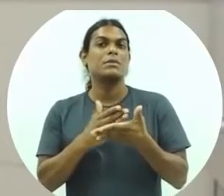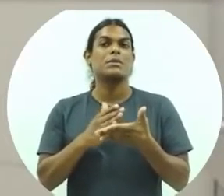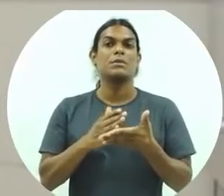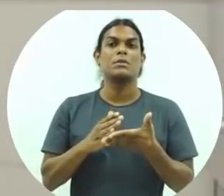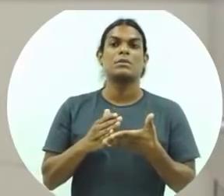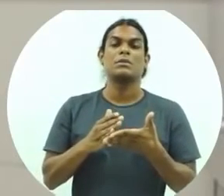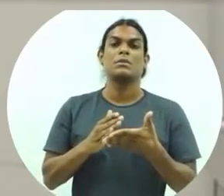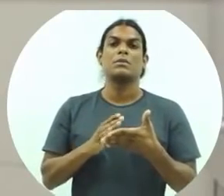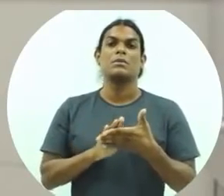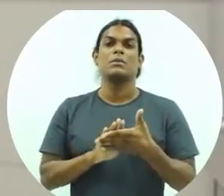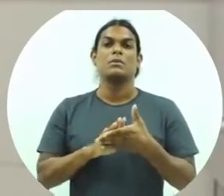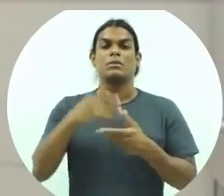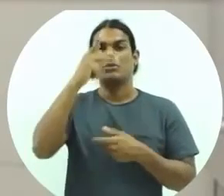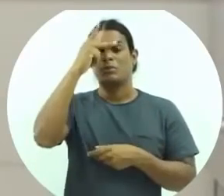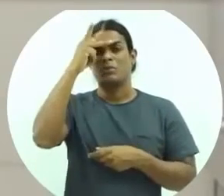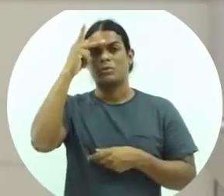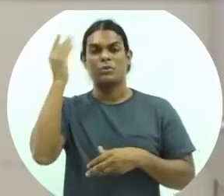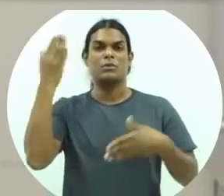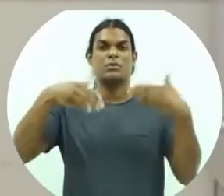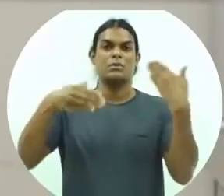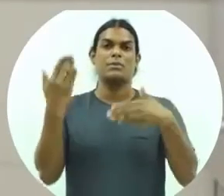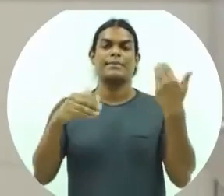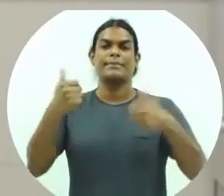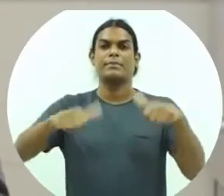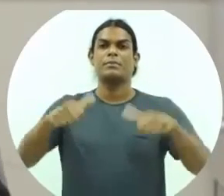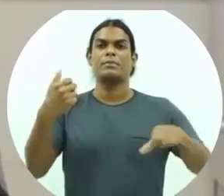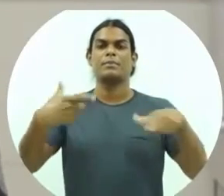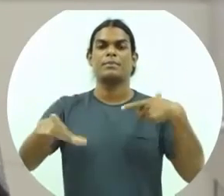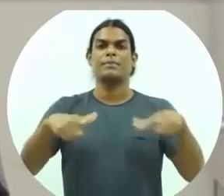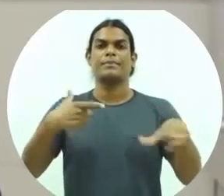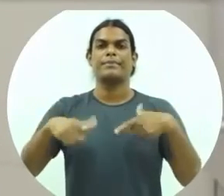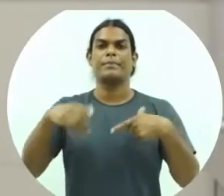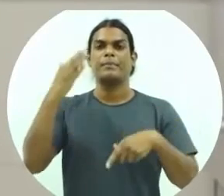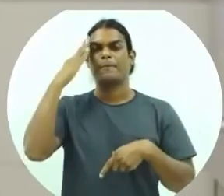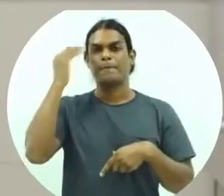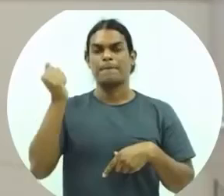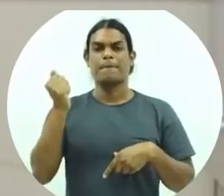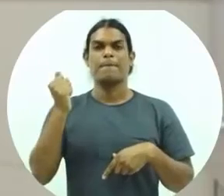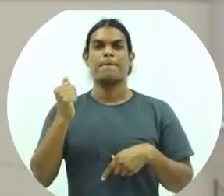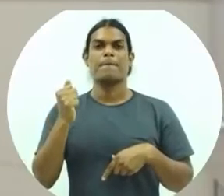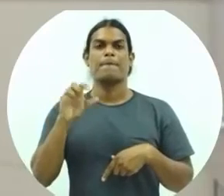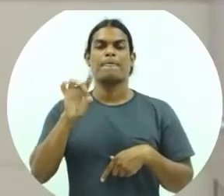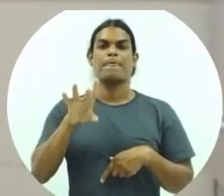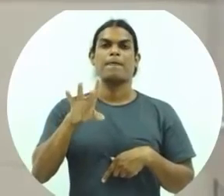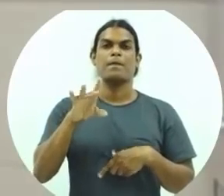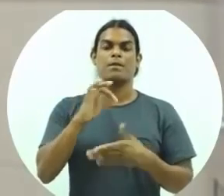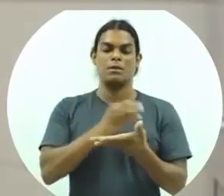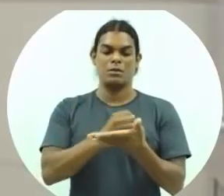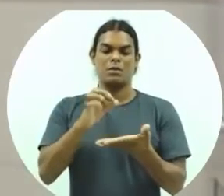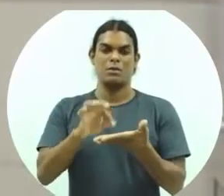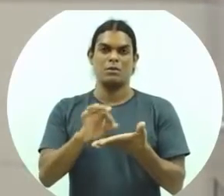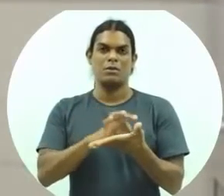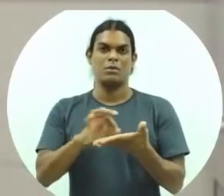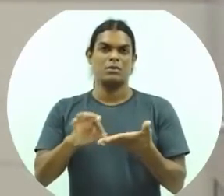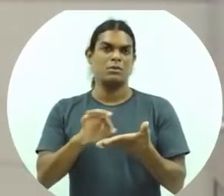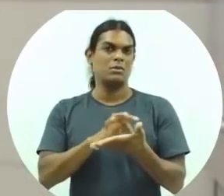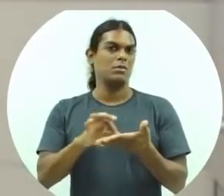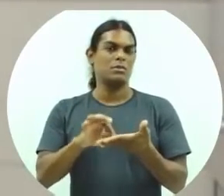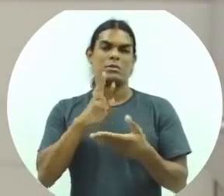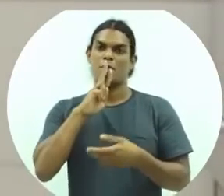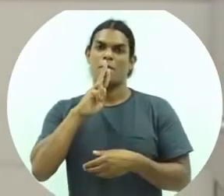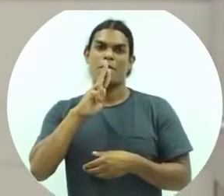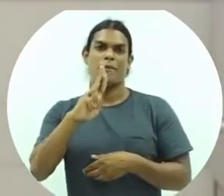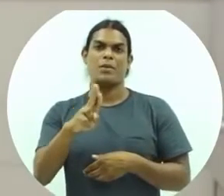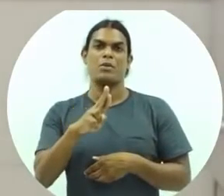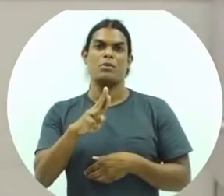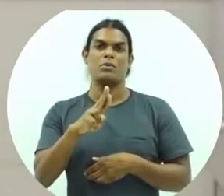algumas pessoas, quando participam do processo de avaliação de desempenho, acham que o simples preencher de um formulário já é